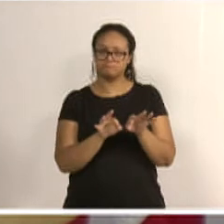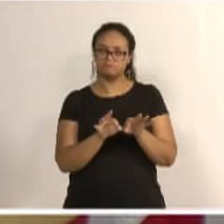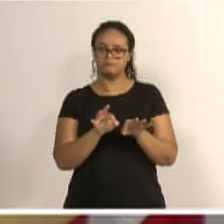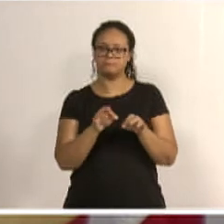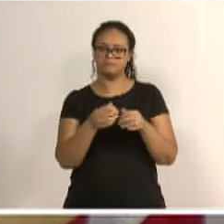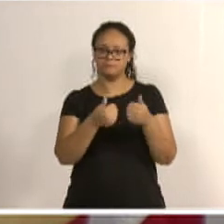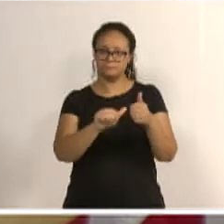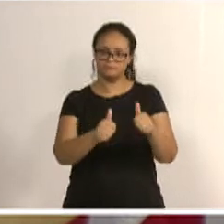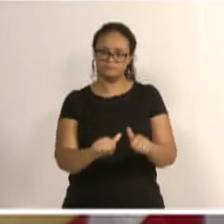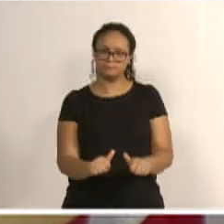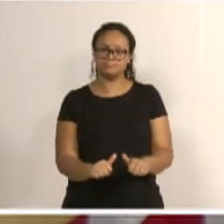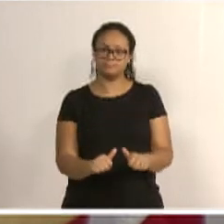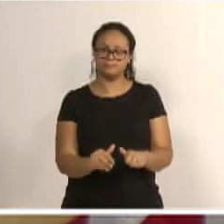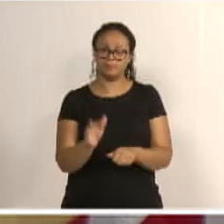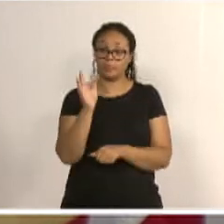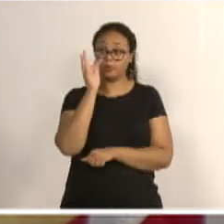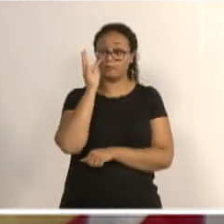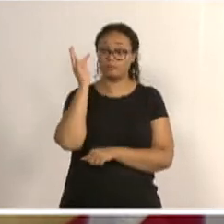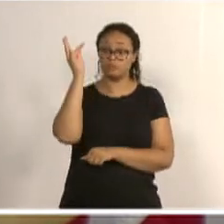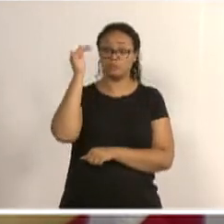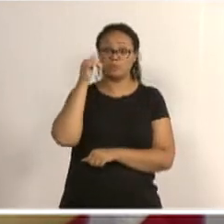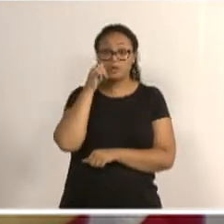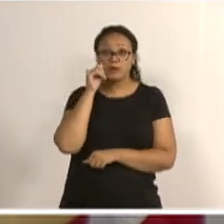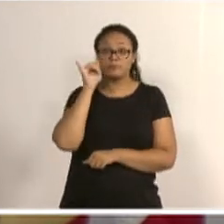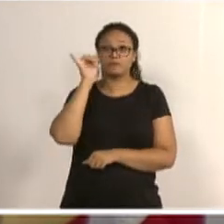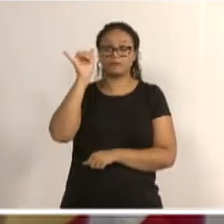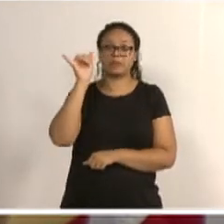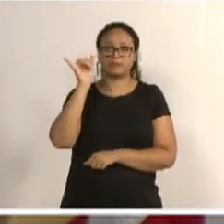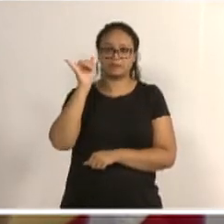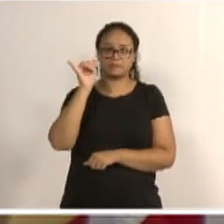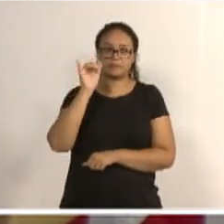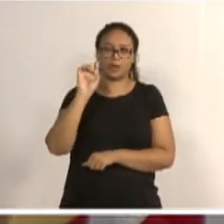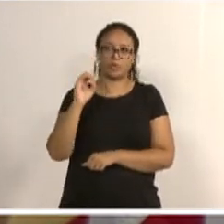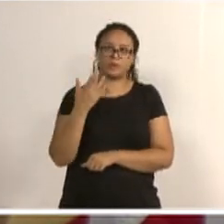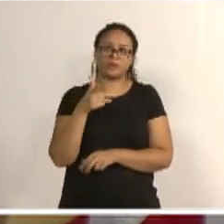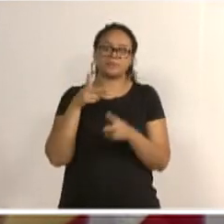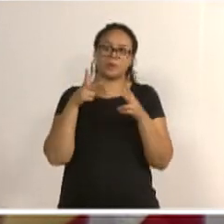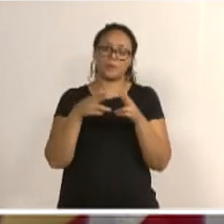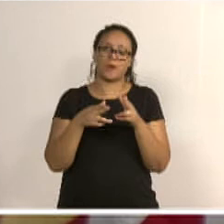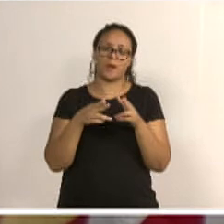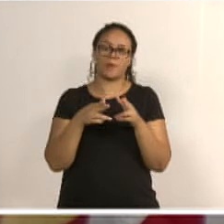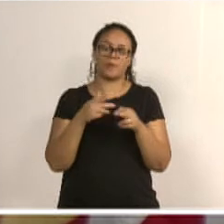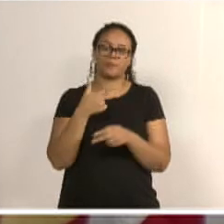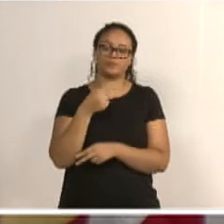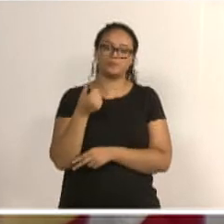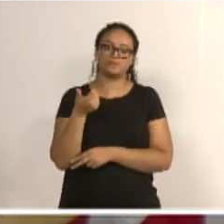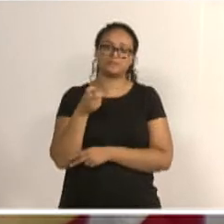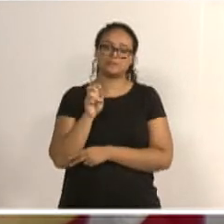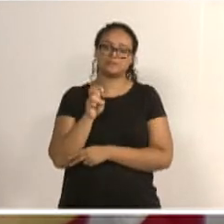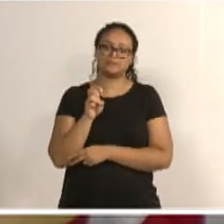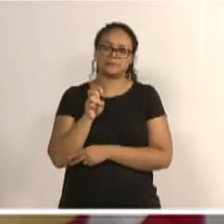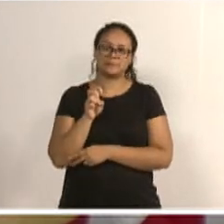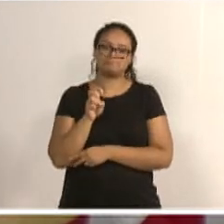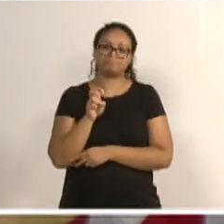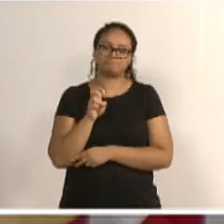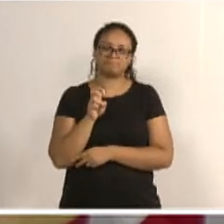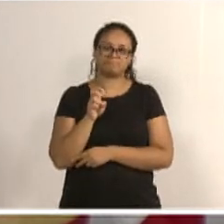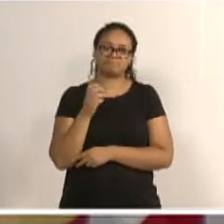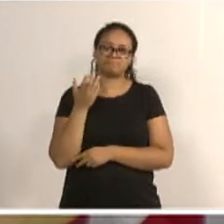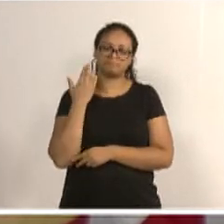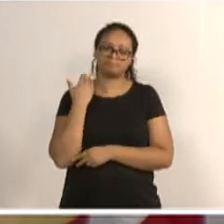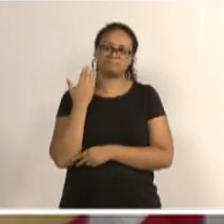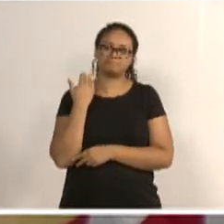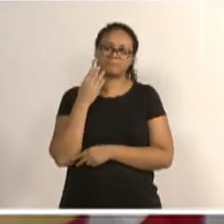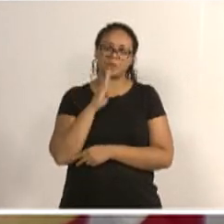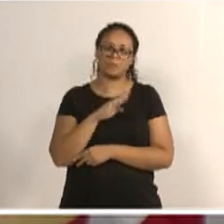esteja vivendo dias que vivemos lá em dezembro de 2015, senhoras e senhores. Dias em que Blumenau